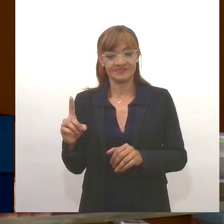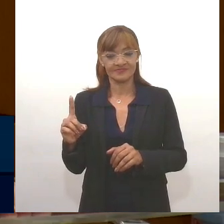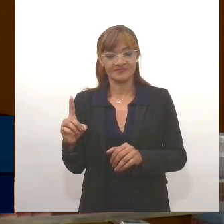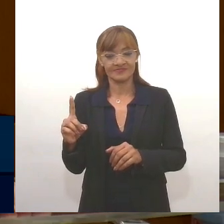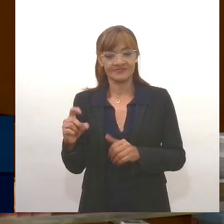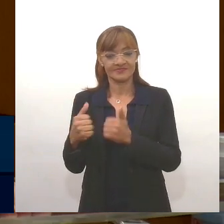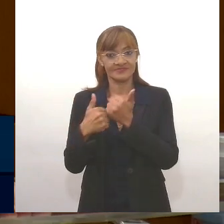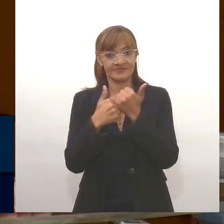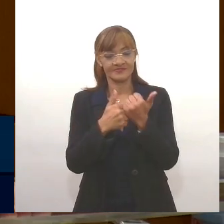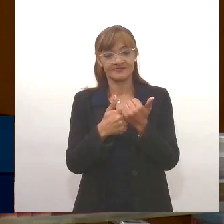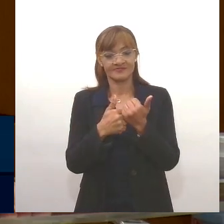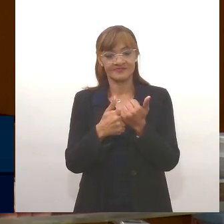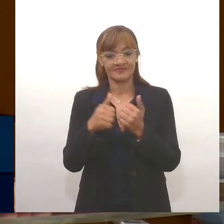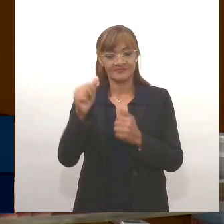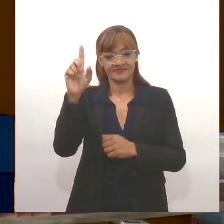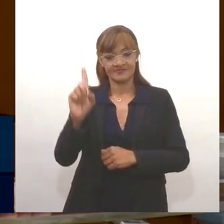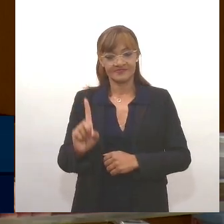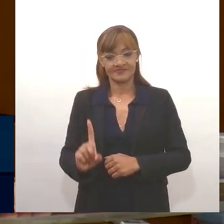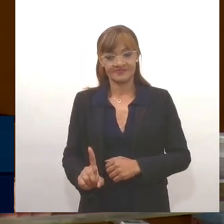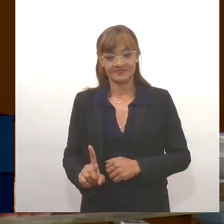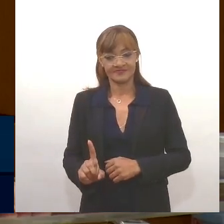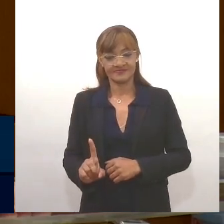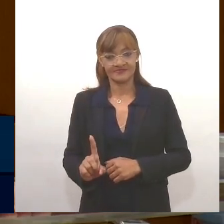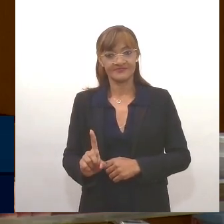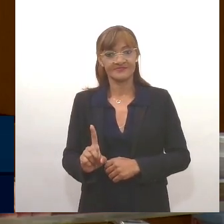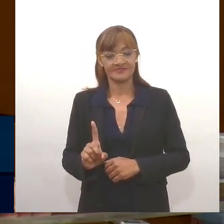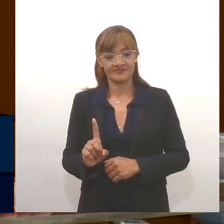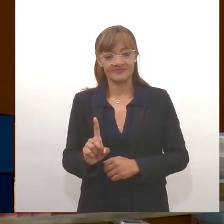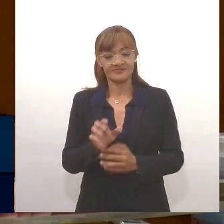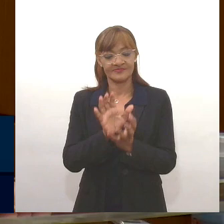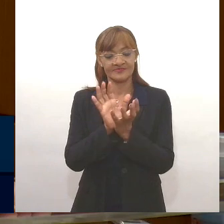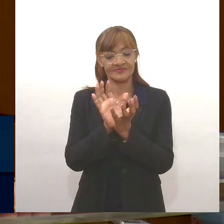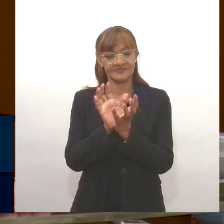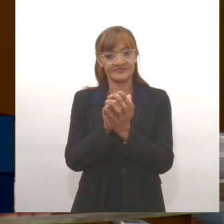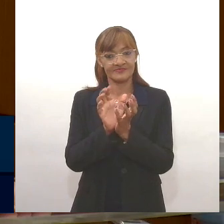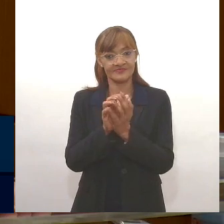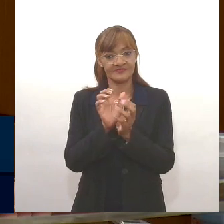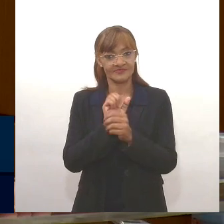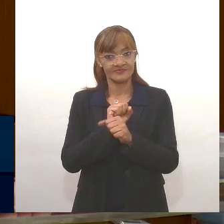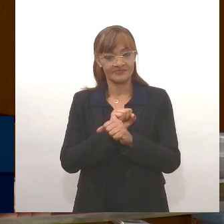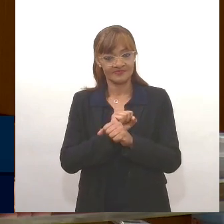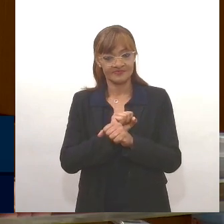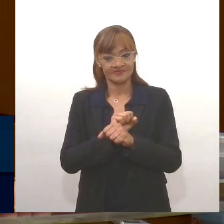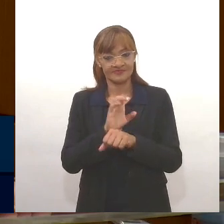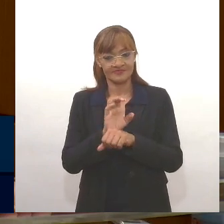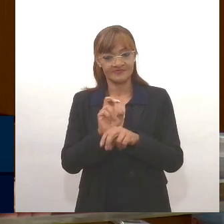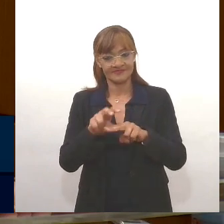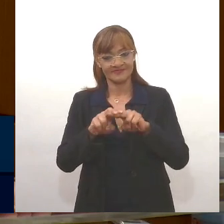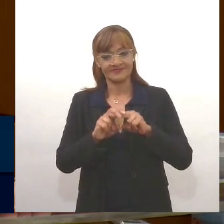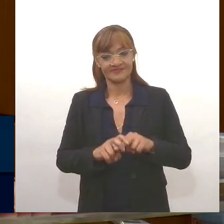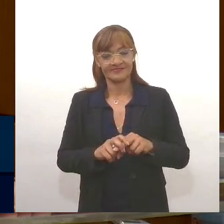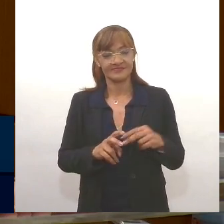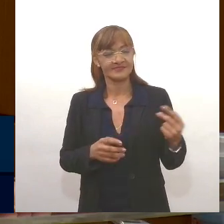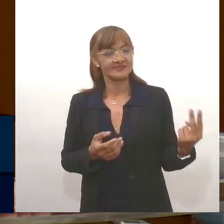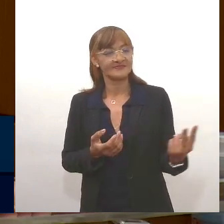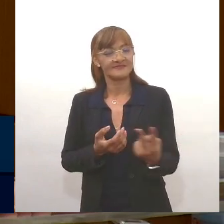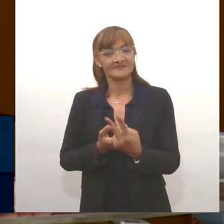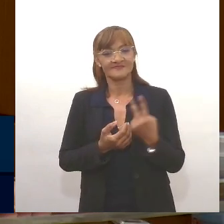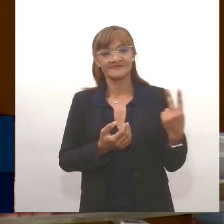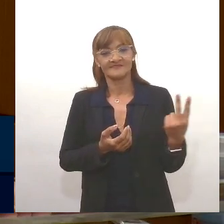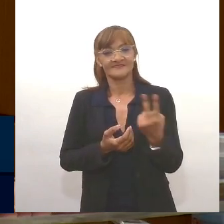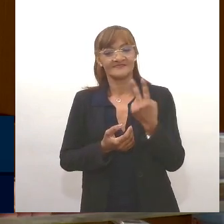mesa do estado de Pernambuco portanto isso tem muita relevância que é mais uma